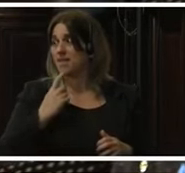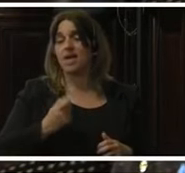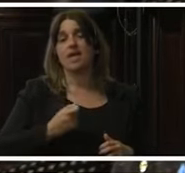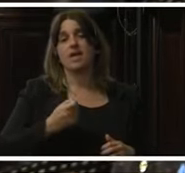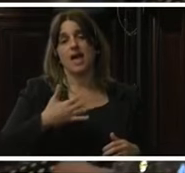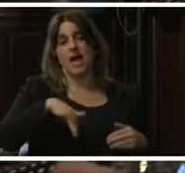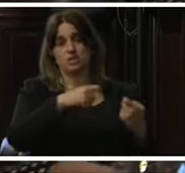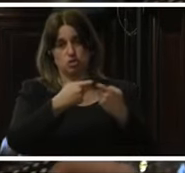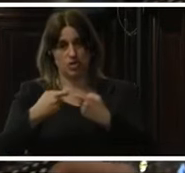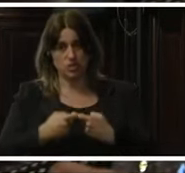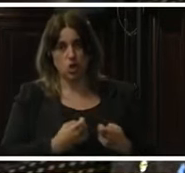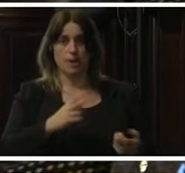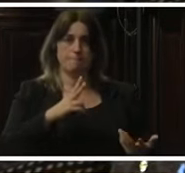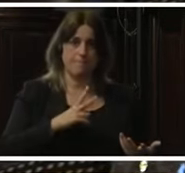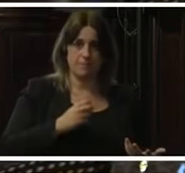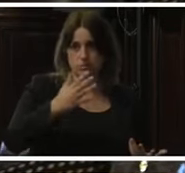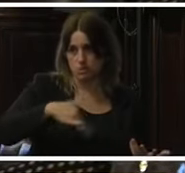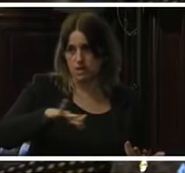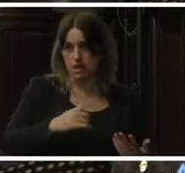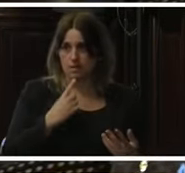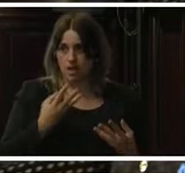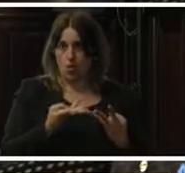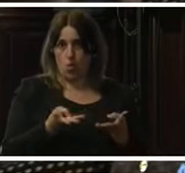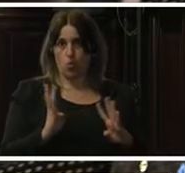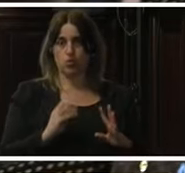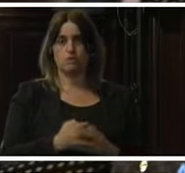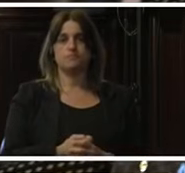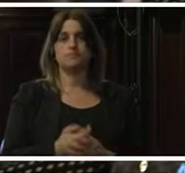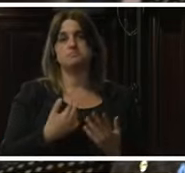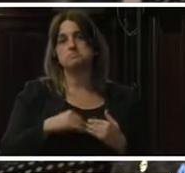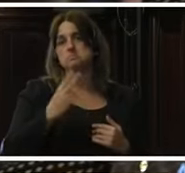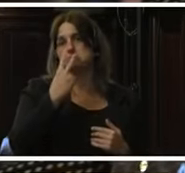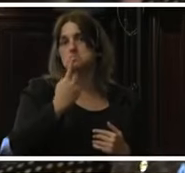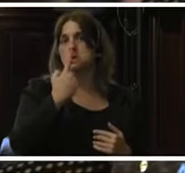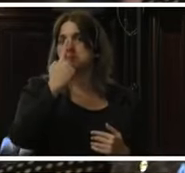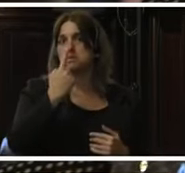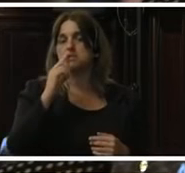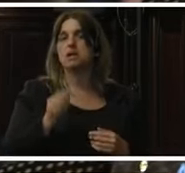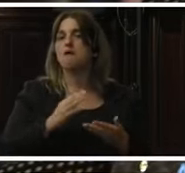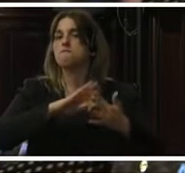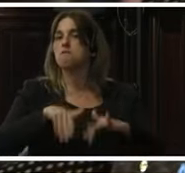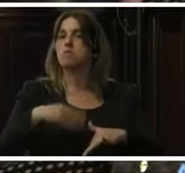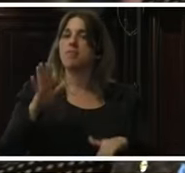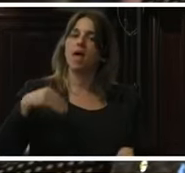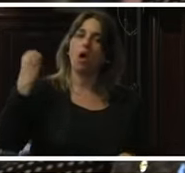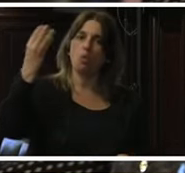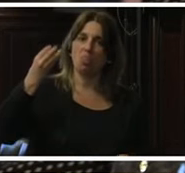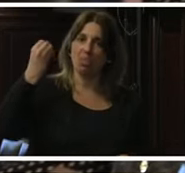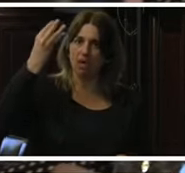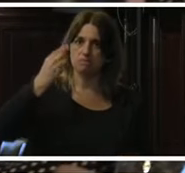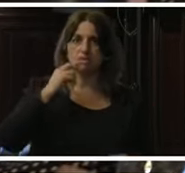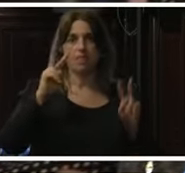está nesse lado da mesa é sobre interessante da do mecanismo das audiências temáticas que permitam habilita nesta via logo